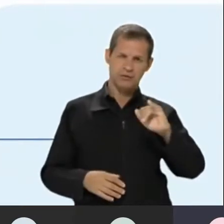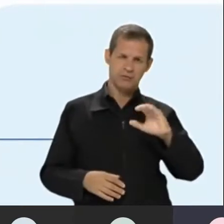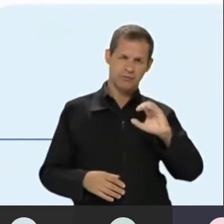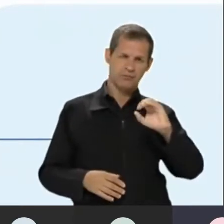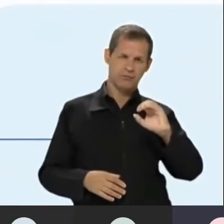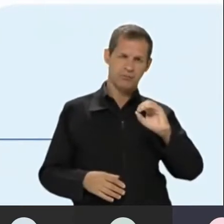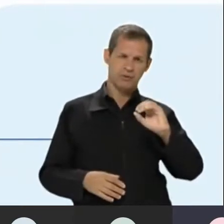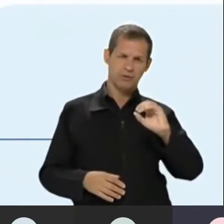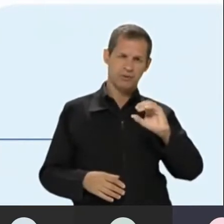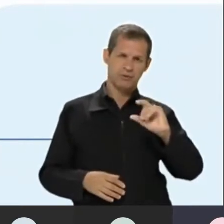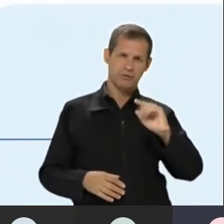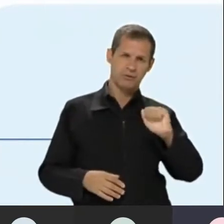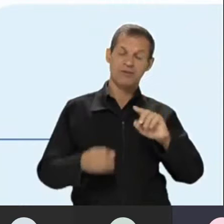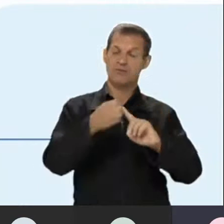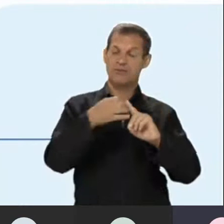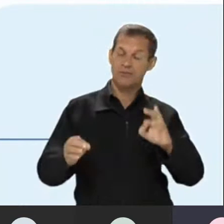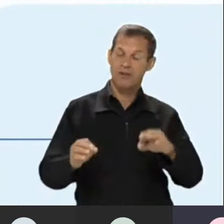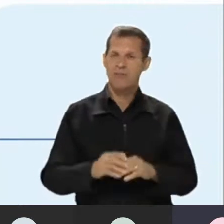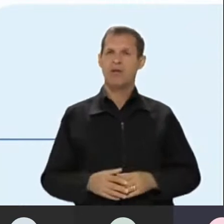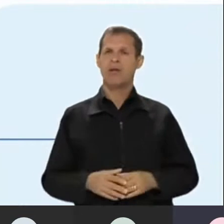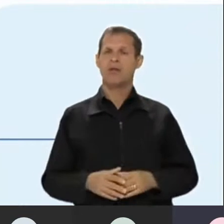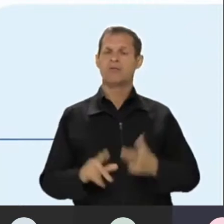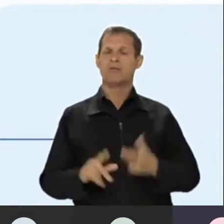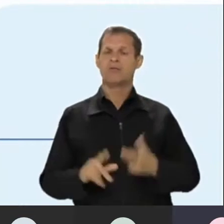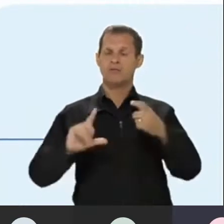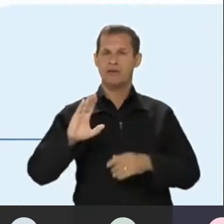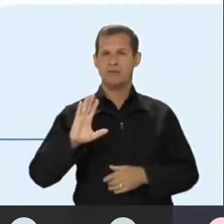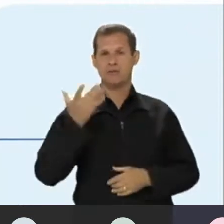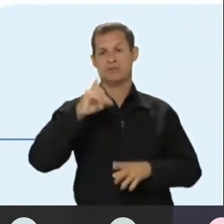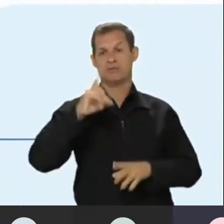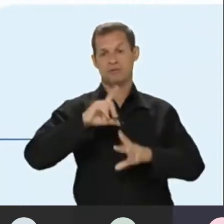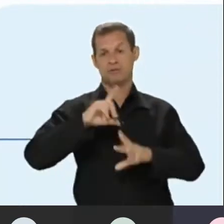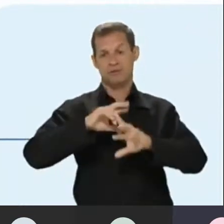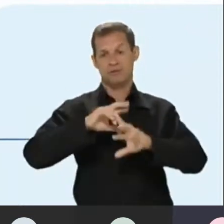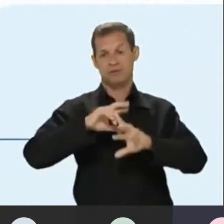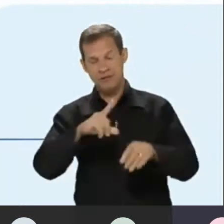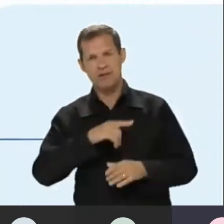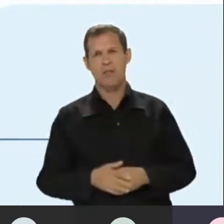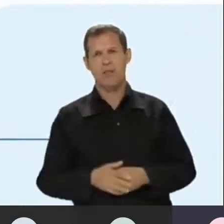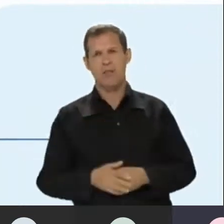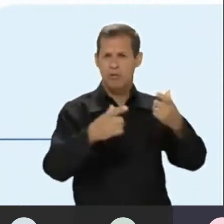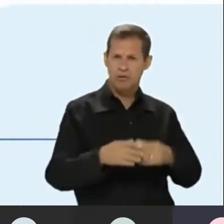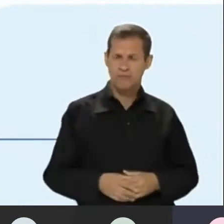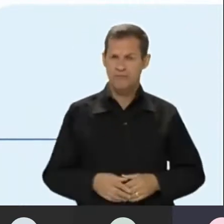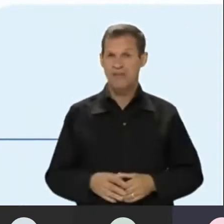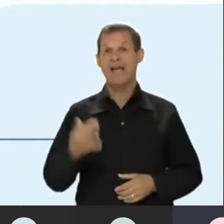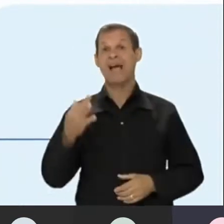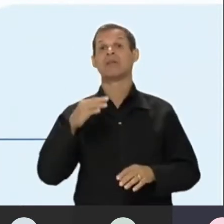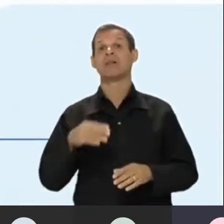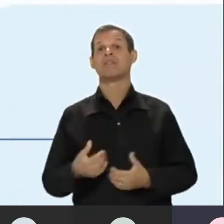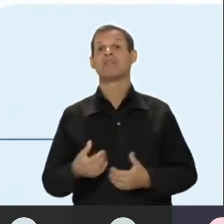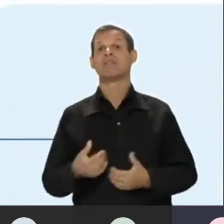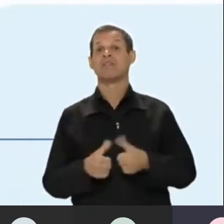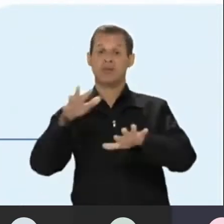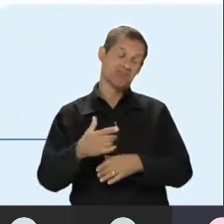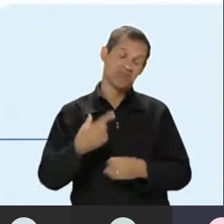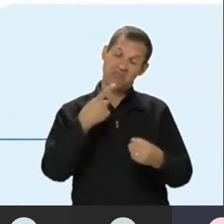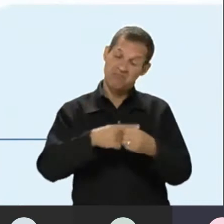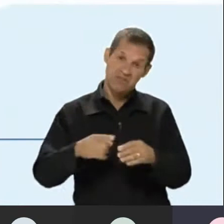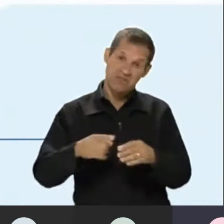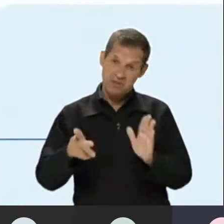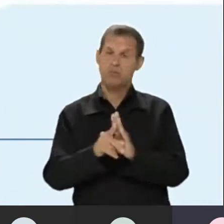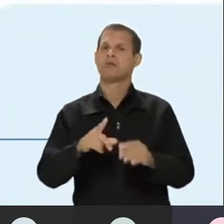você pode, então, como que você vai definir essas zonas bioclimáticas, tá? Você pode pensar, então, no local onde a sua faculdade se encontra. Se você não tiver